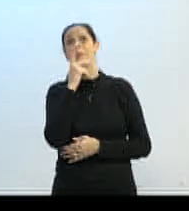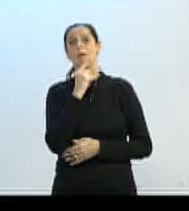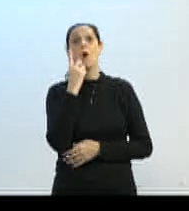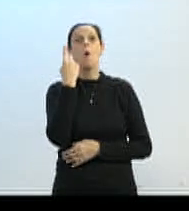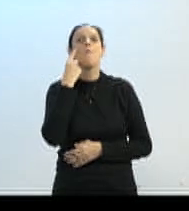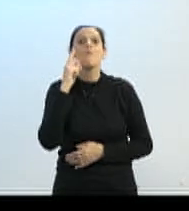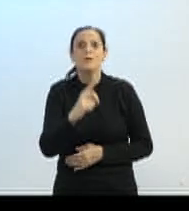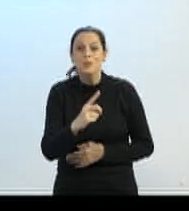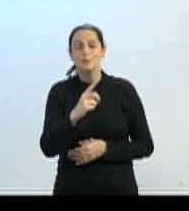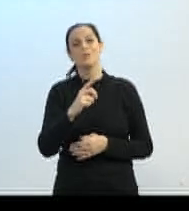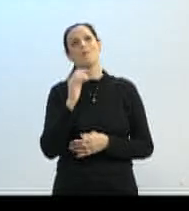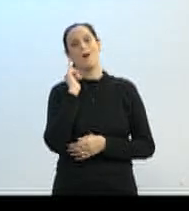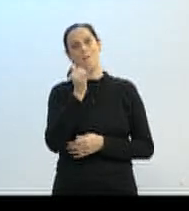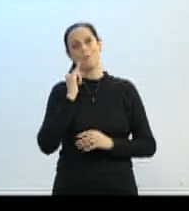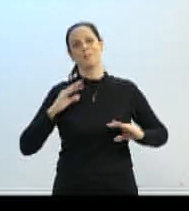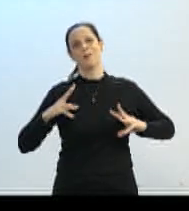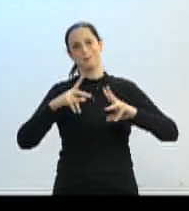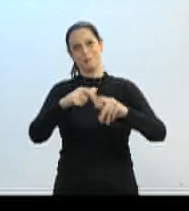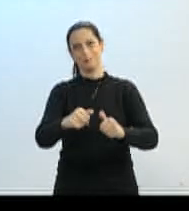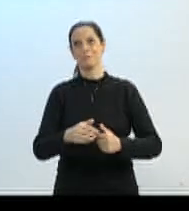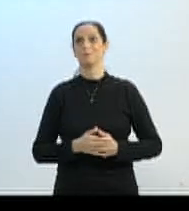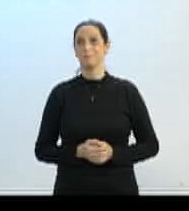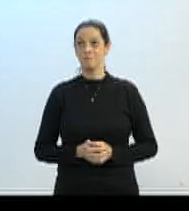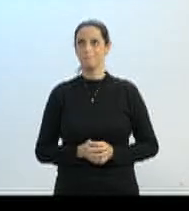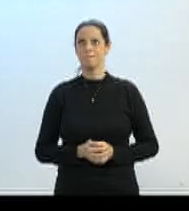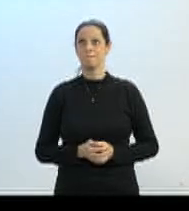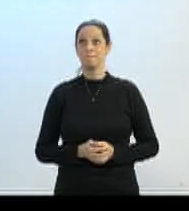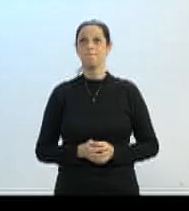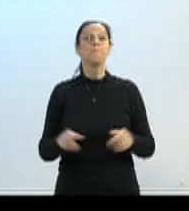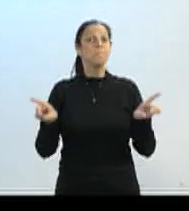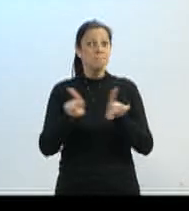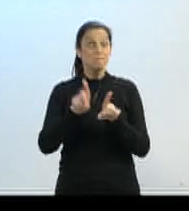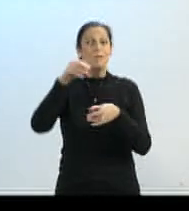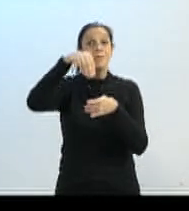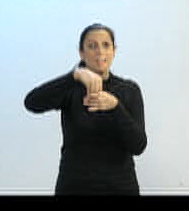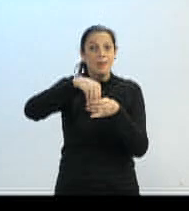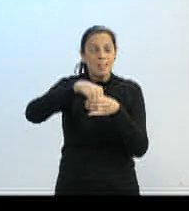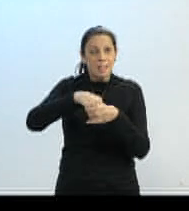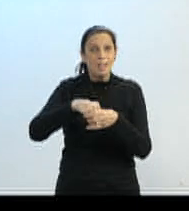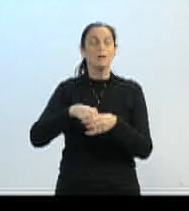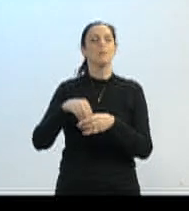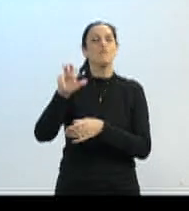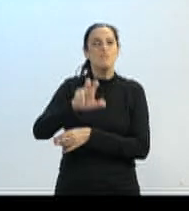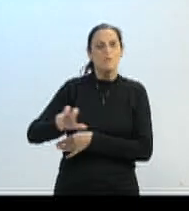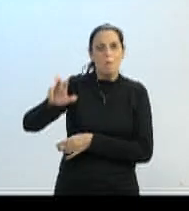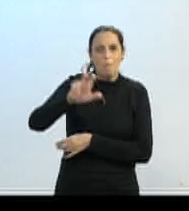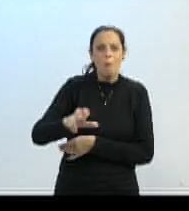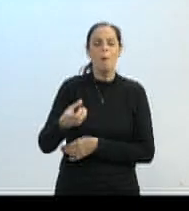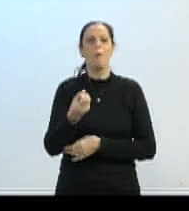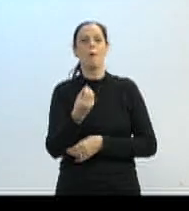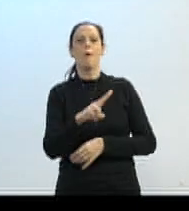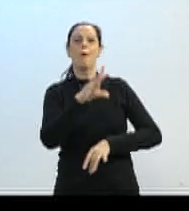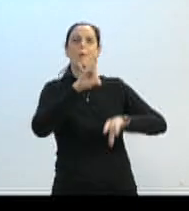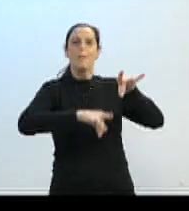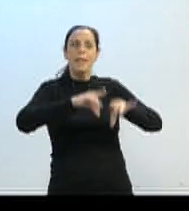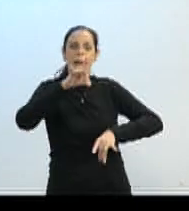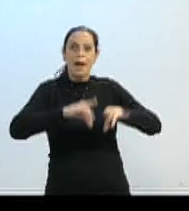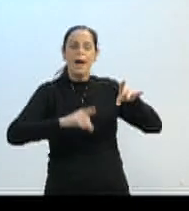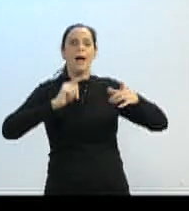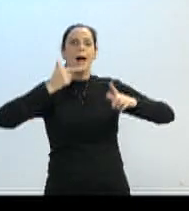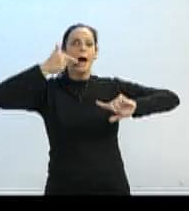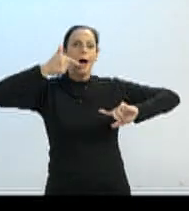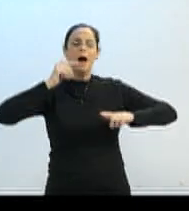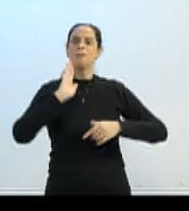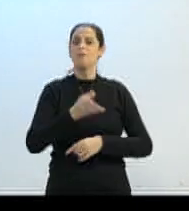aqui. Inclusive, gente, nos shoppings, nos teatros, Teatro Carlos Gomes,